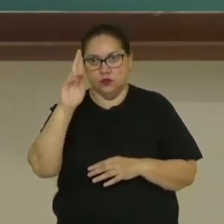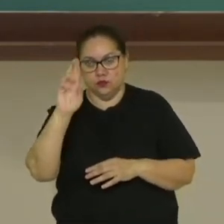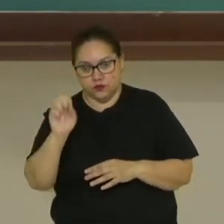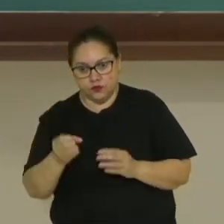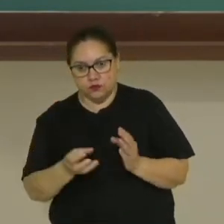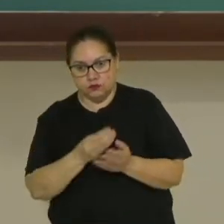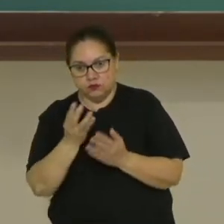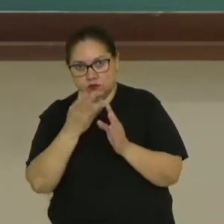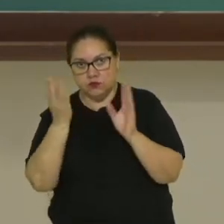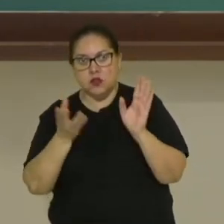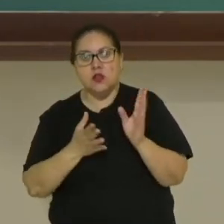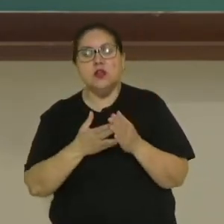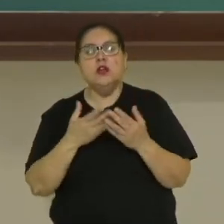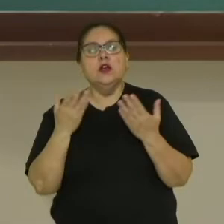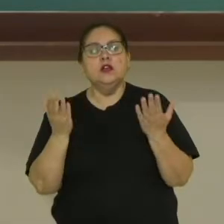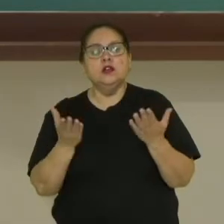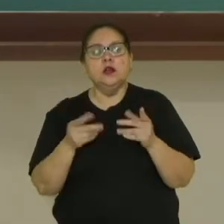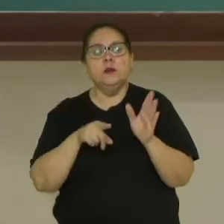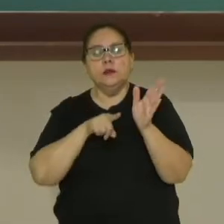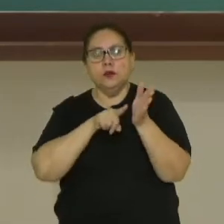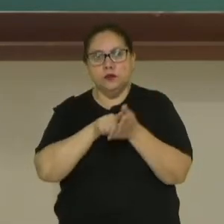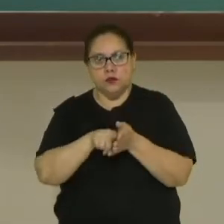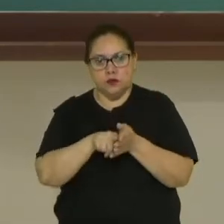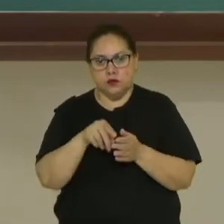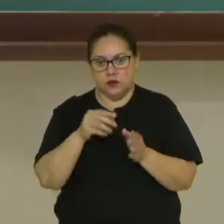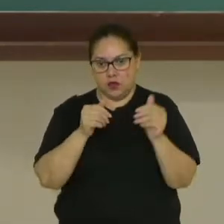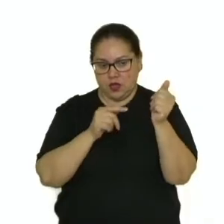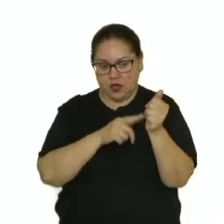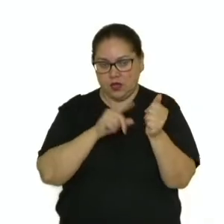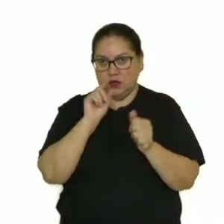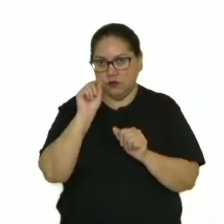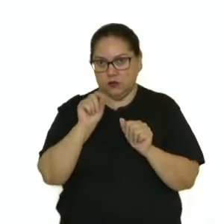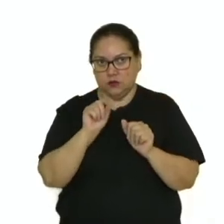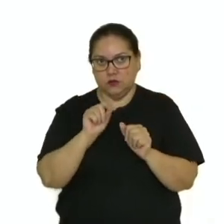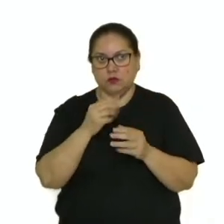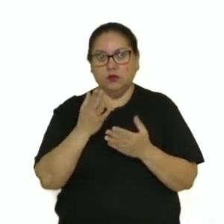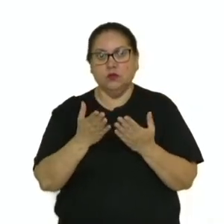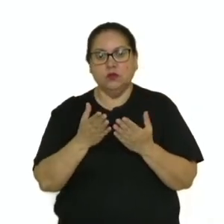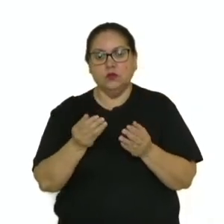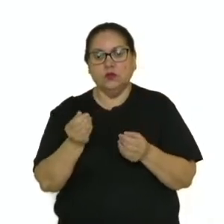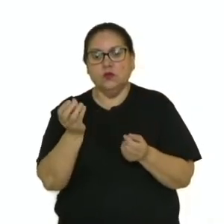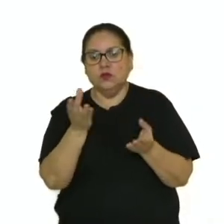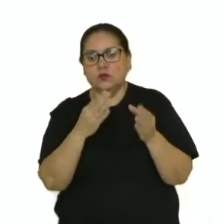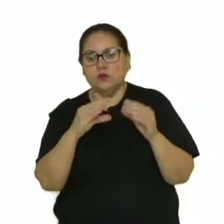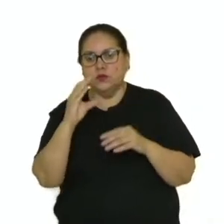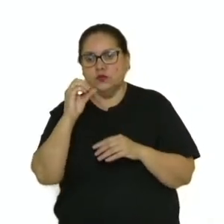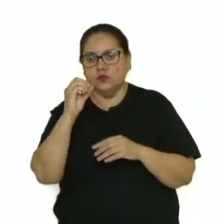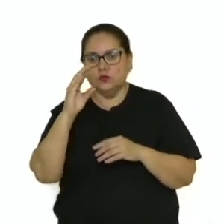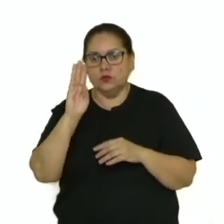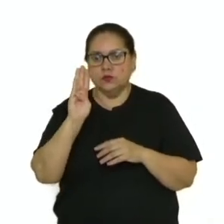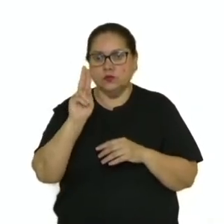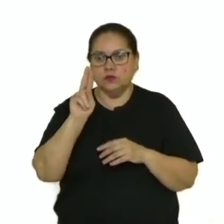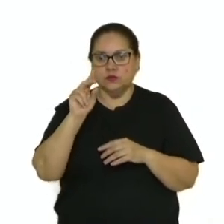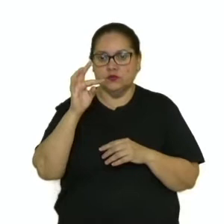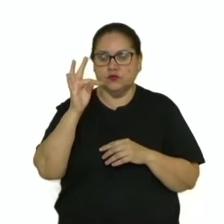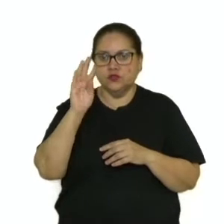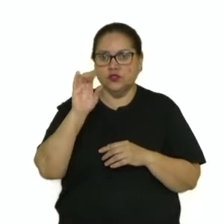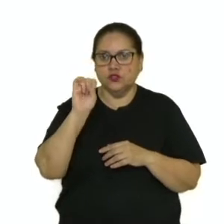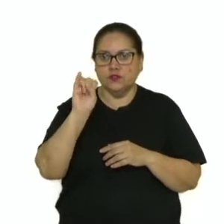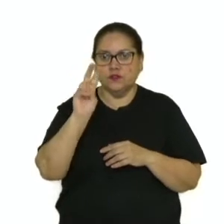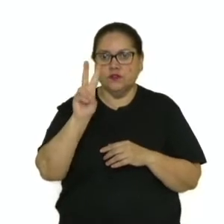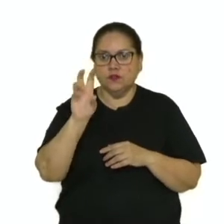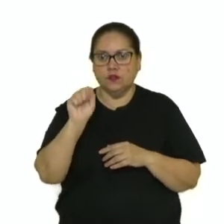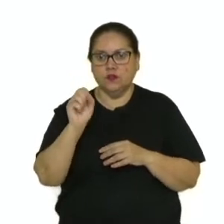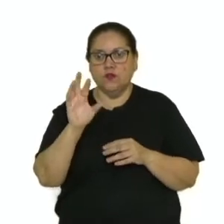de enxofre. E aí a pergunta na letra A é a seguinte, ó, considerando que os combustíveis fósseis apresentam em sua composição o